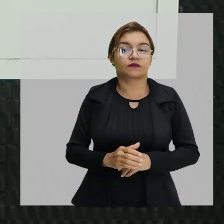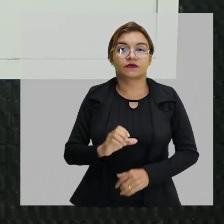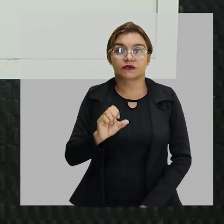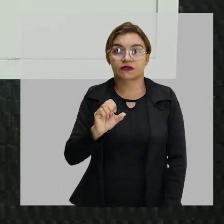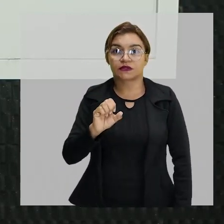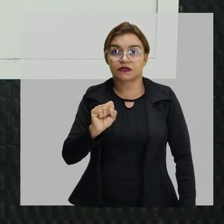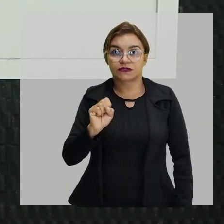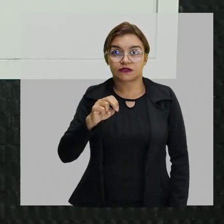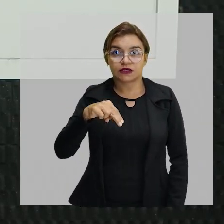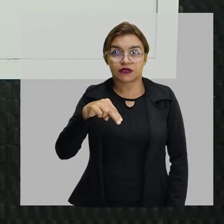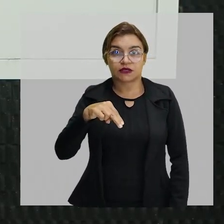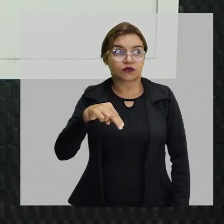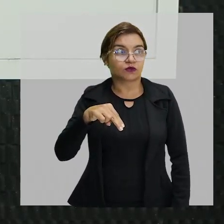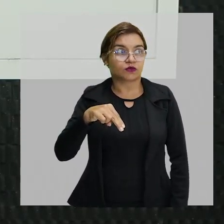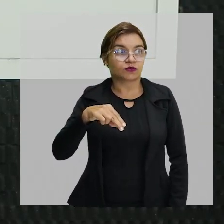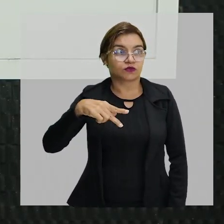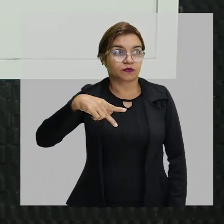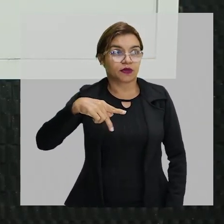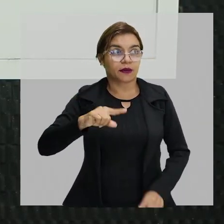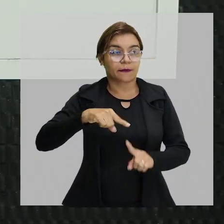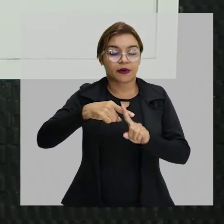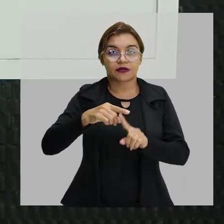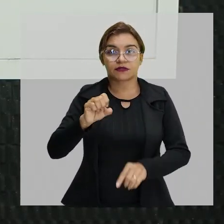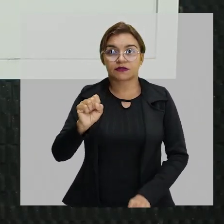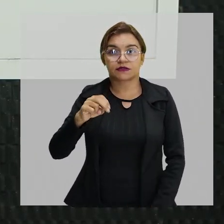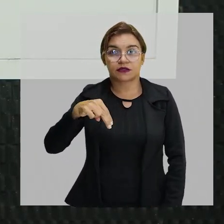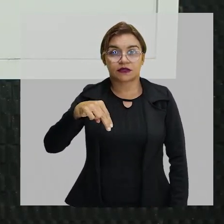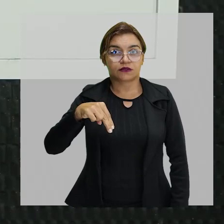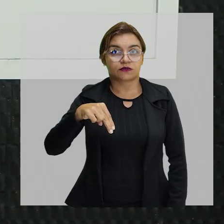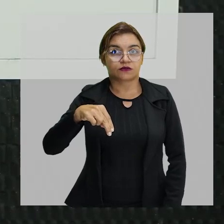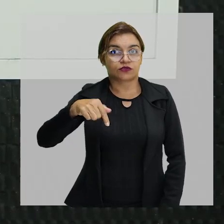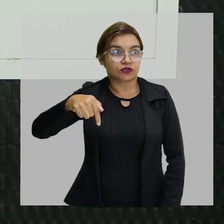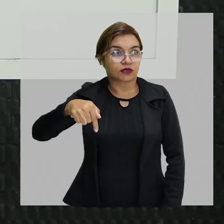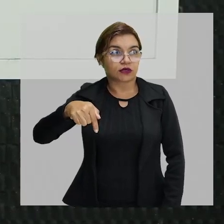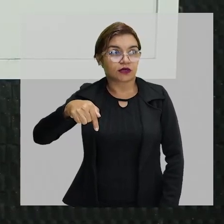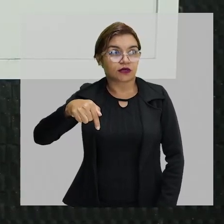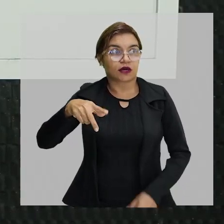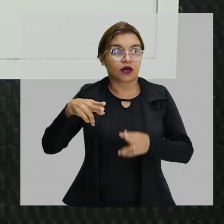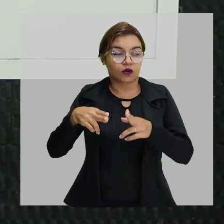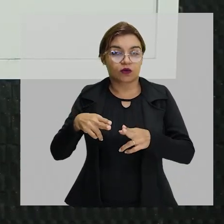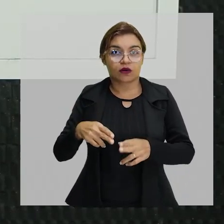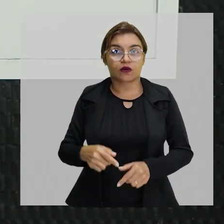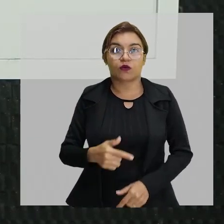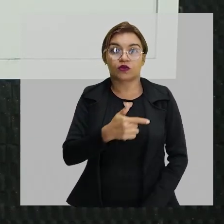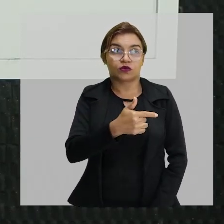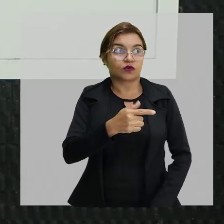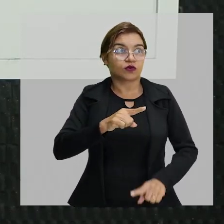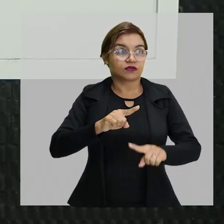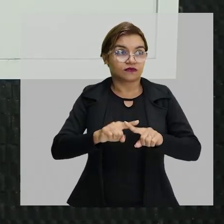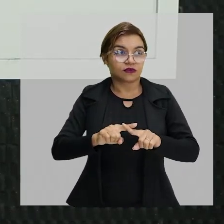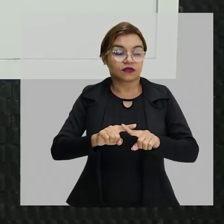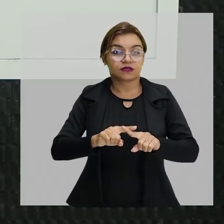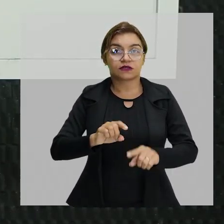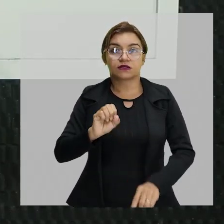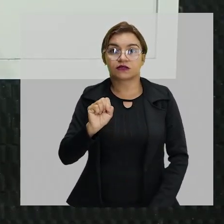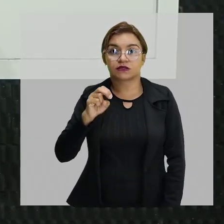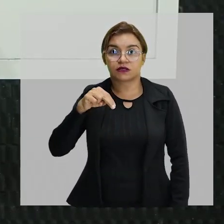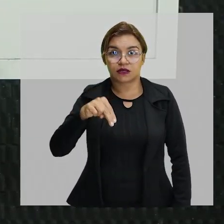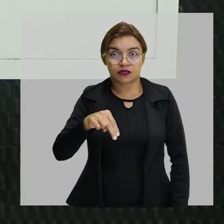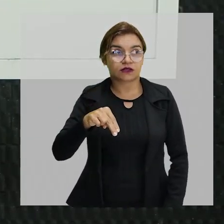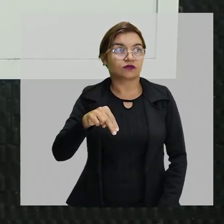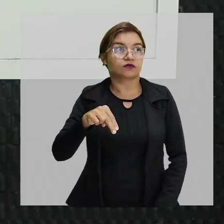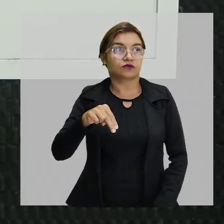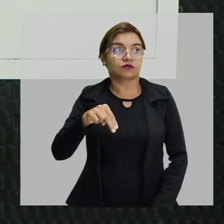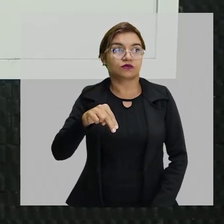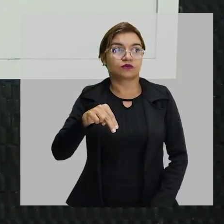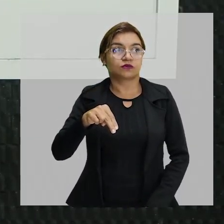um seno de Q vai ser igual a duas vezes a soma dos dois arcos, né, dividido por 2,